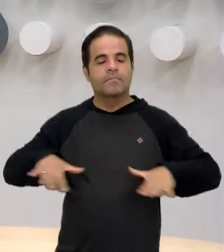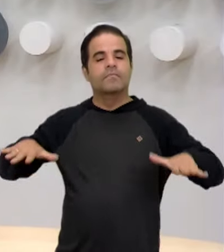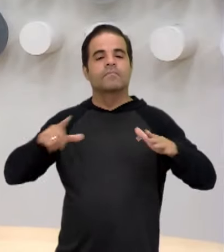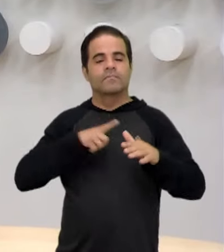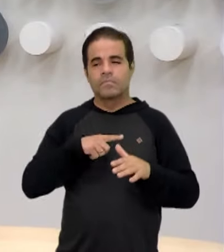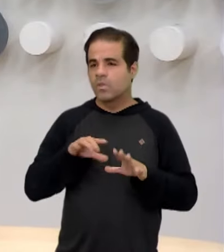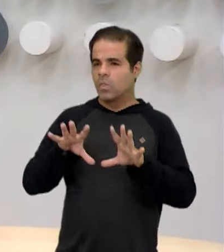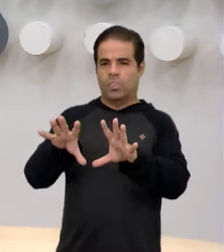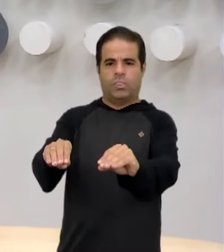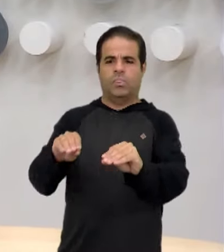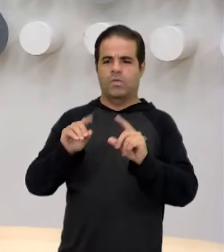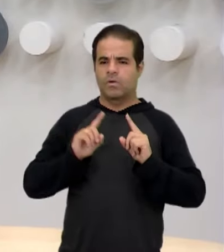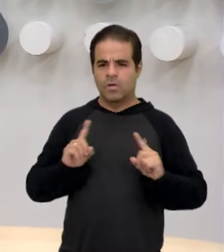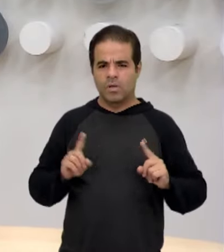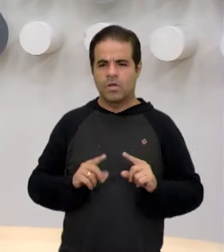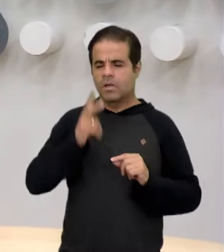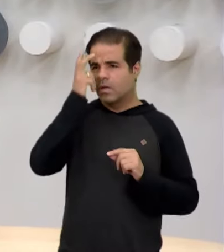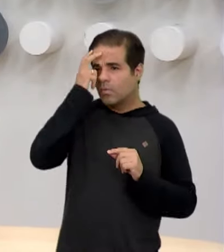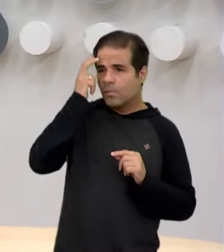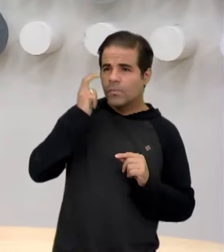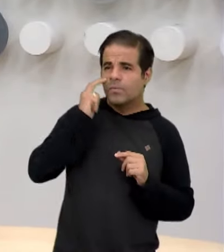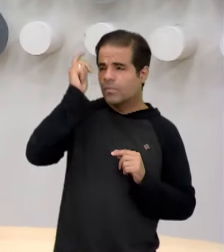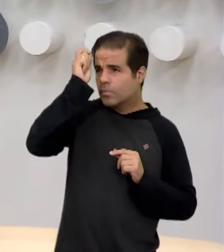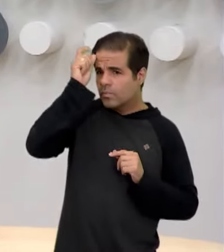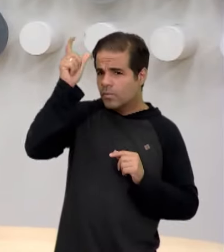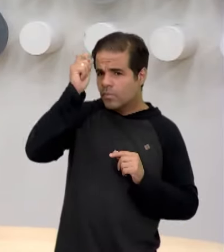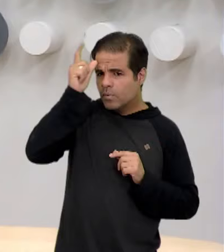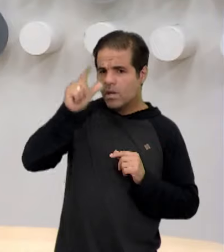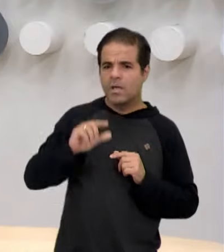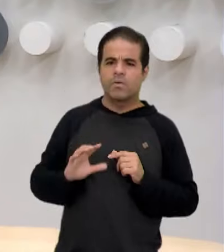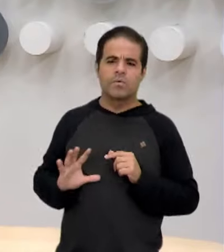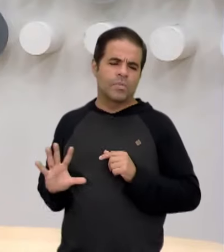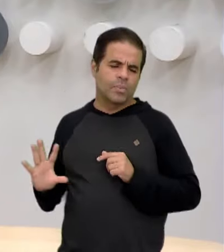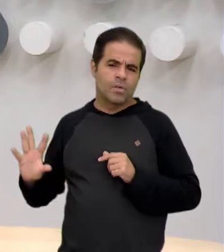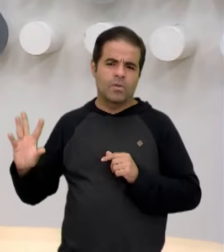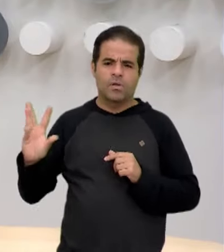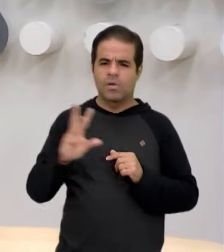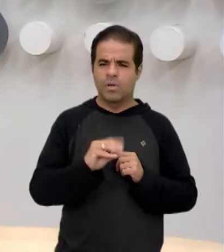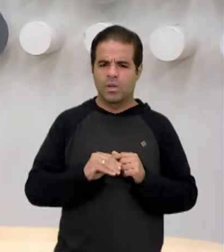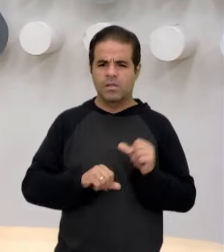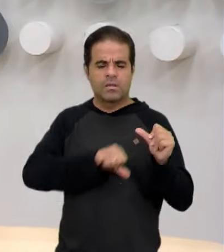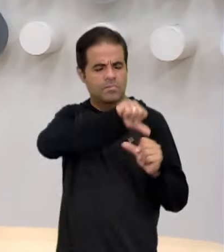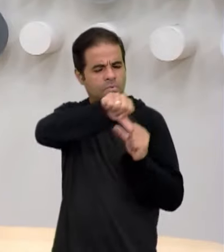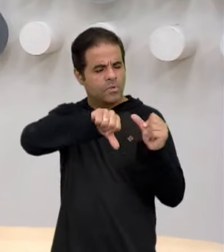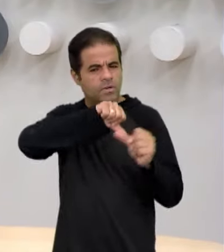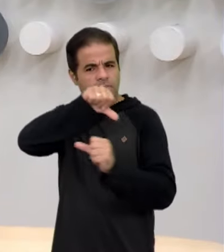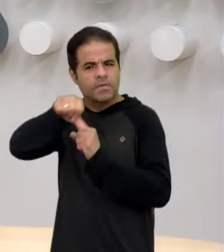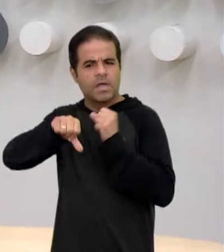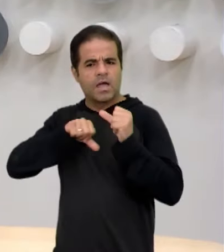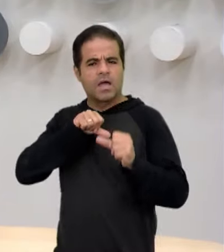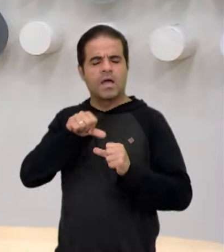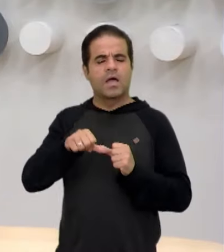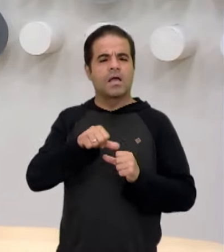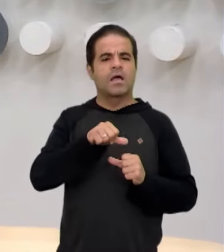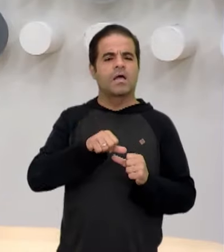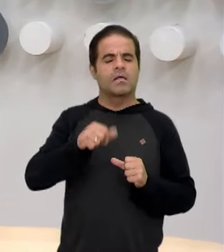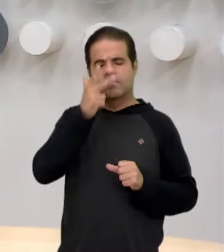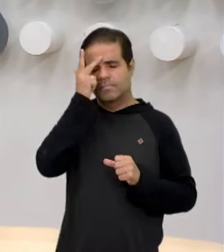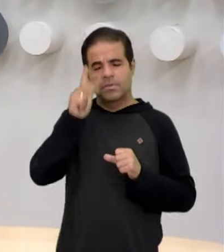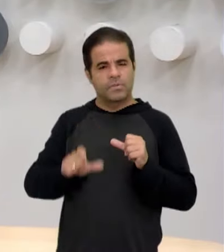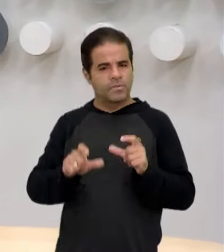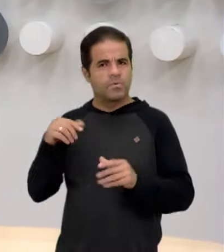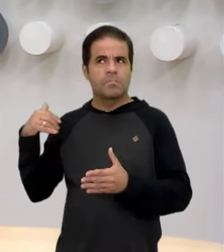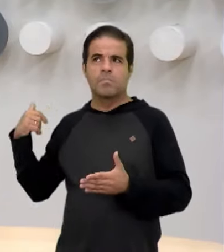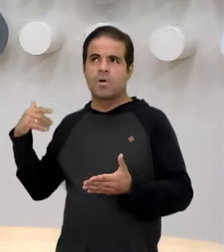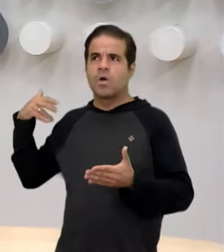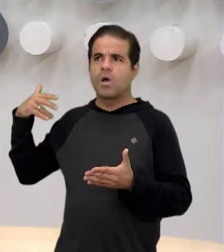humano. Paisagem cultural, toda a paisagem que foi aí modificada pelos seres humanos ao longo